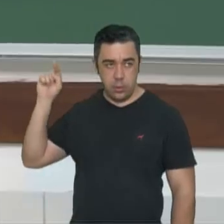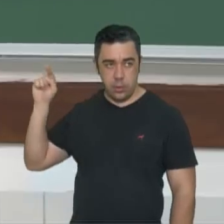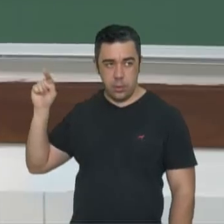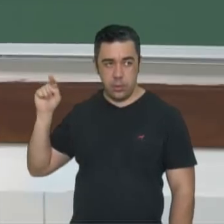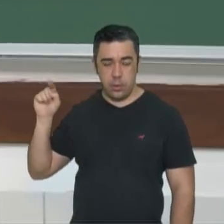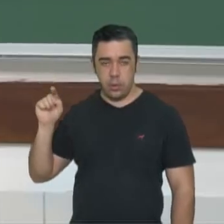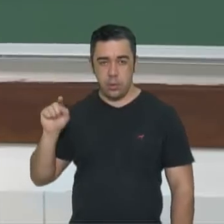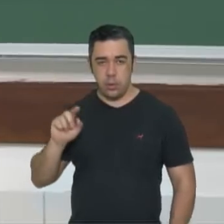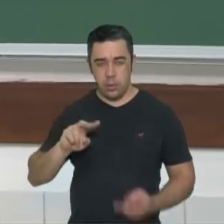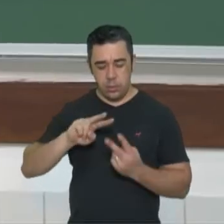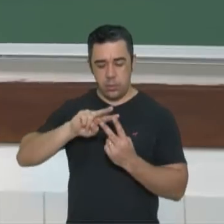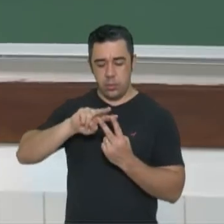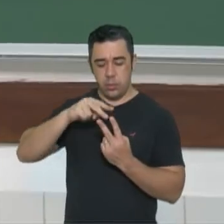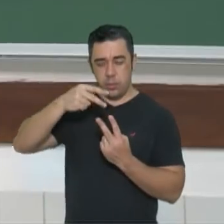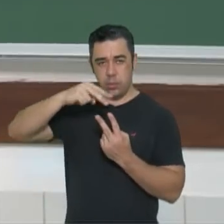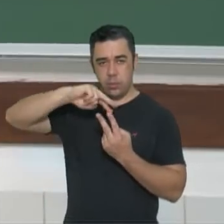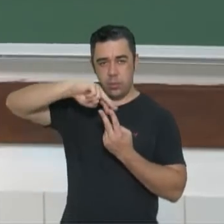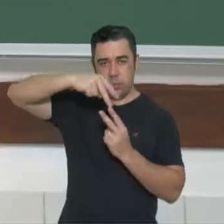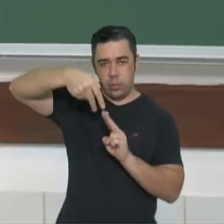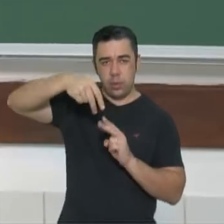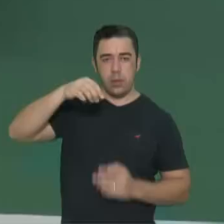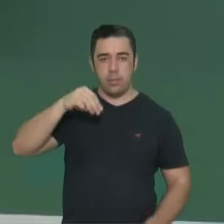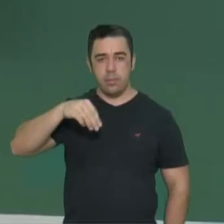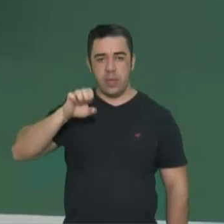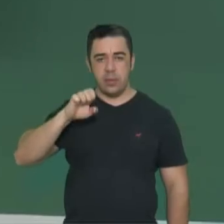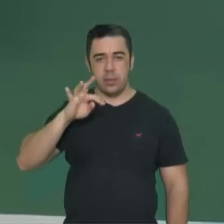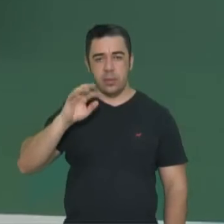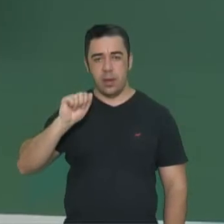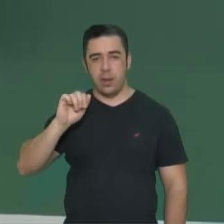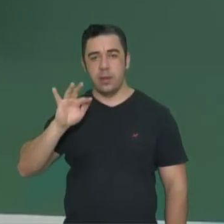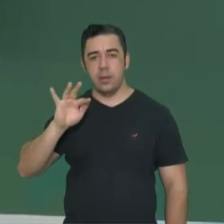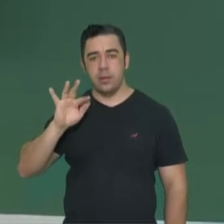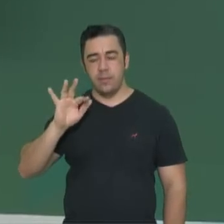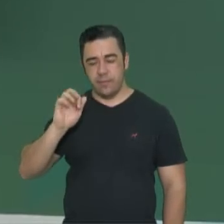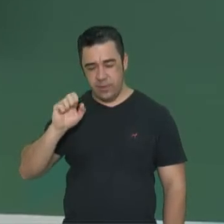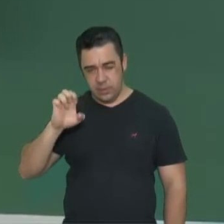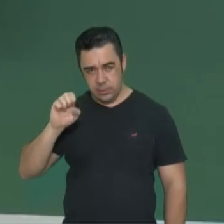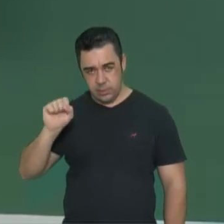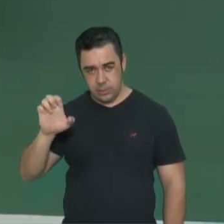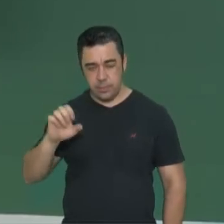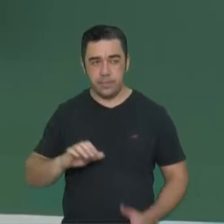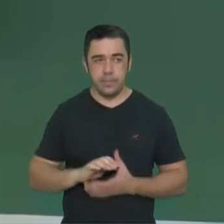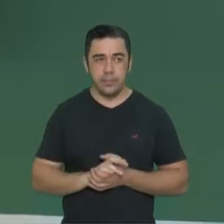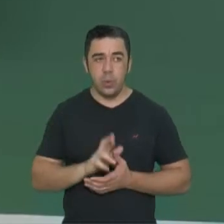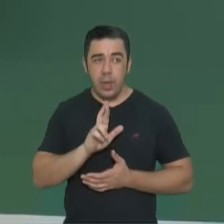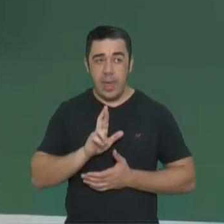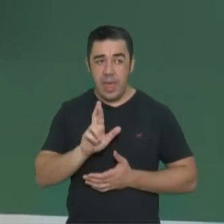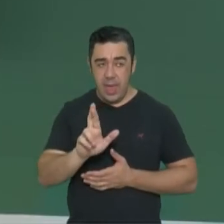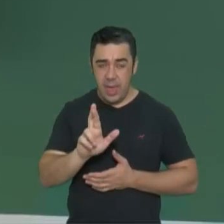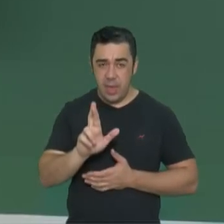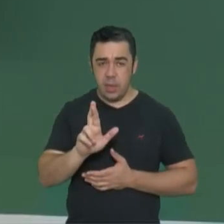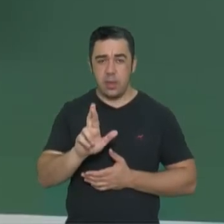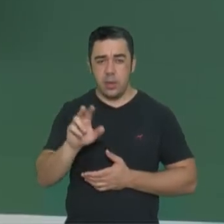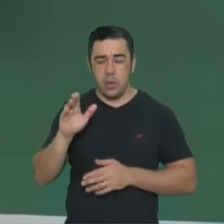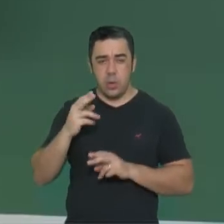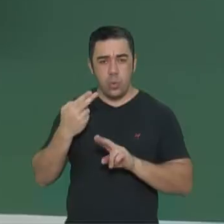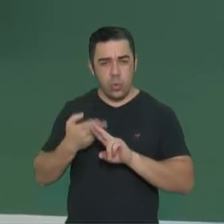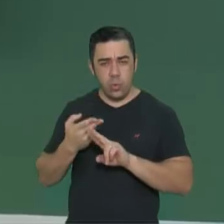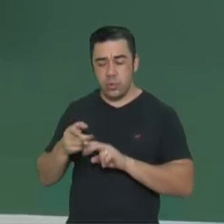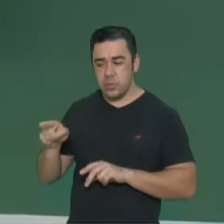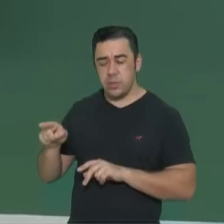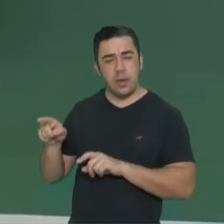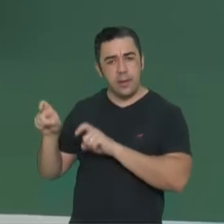Ó. Dormir. Isso daí a gente chama de metástase. Ok? Ó, o R caipira, fonema R, em final de sílaba